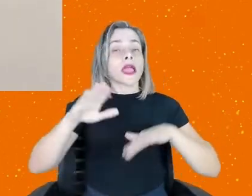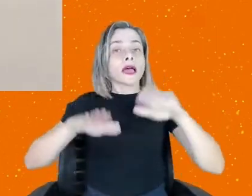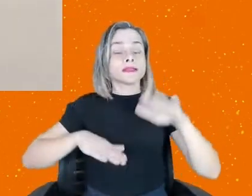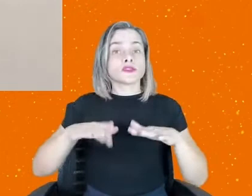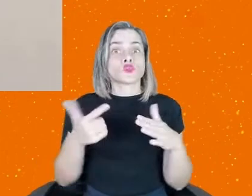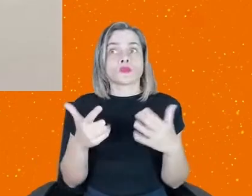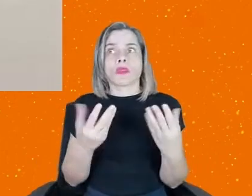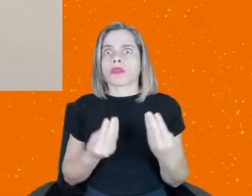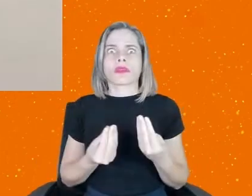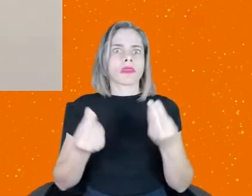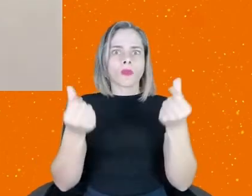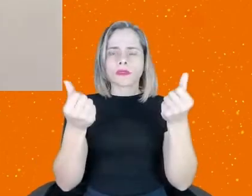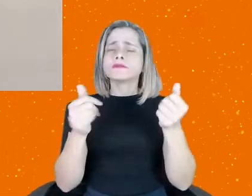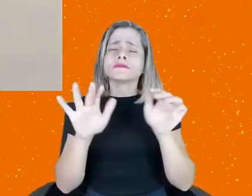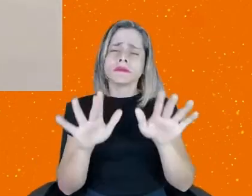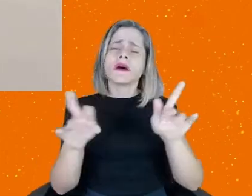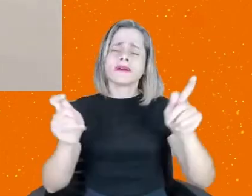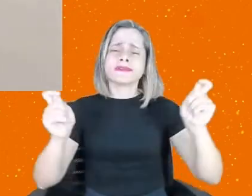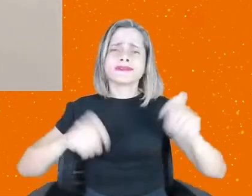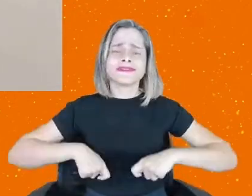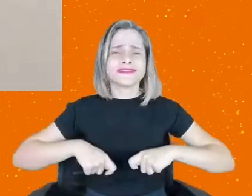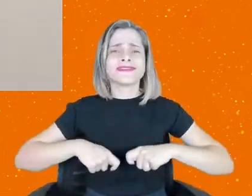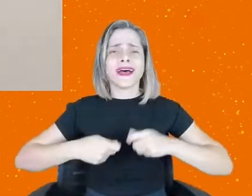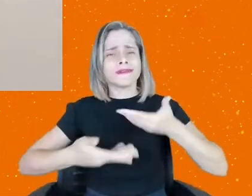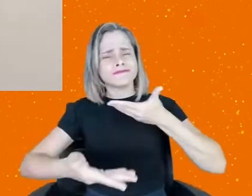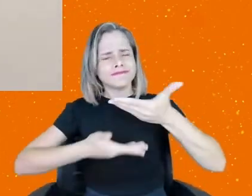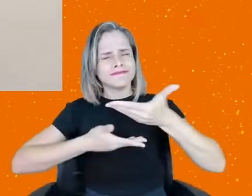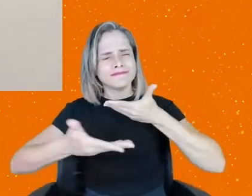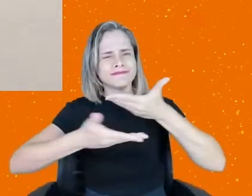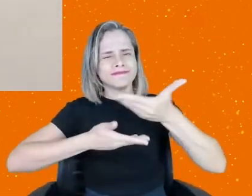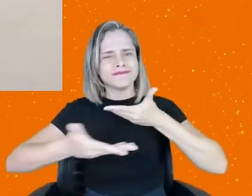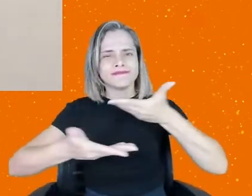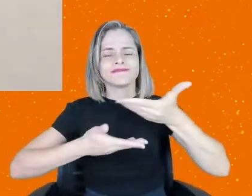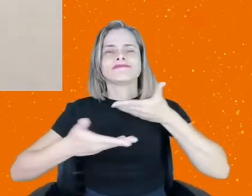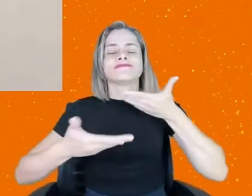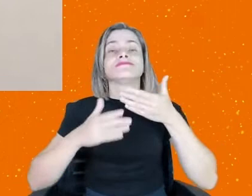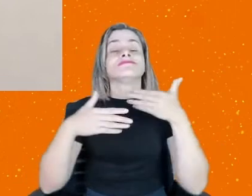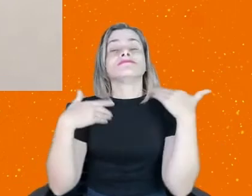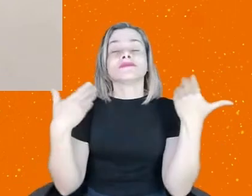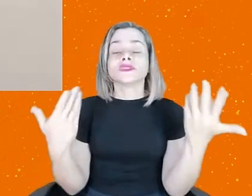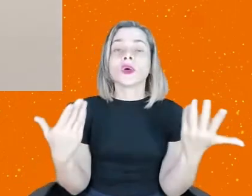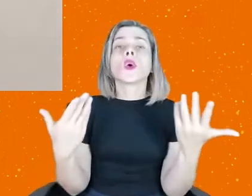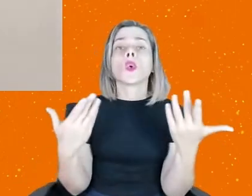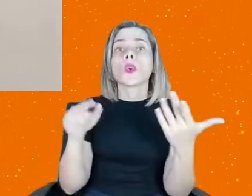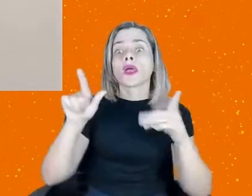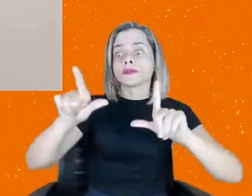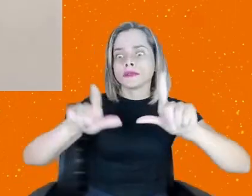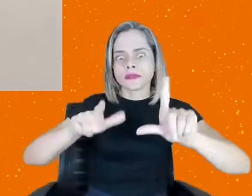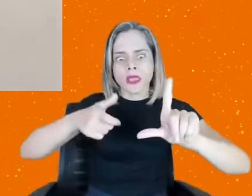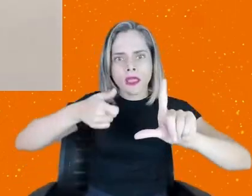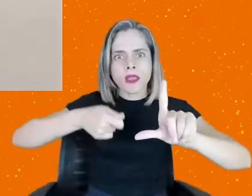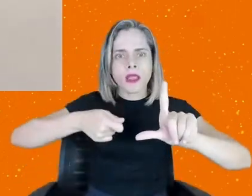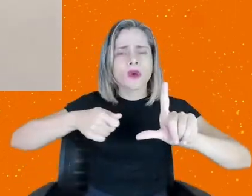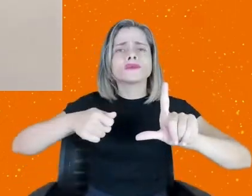em si mas que permite dar a ele a interatividade e esse mesmo canal também porque não aproveitá-lo e também trazer